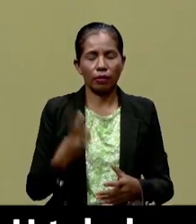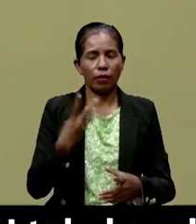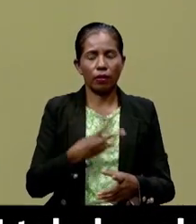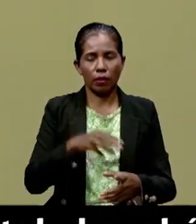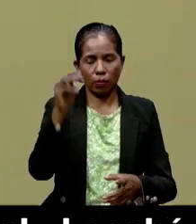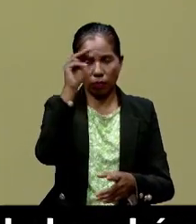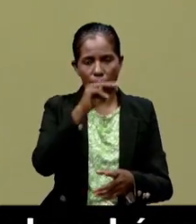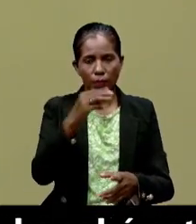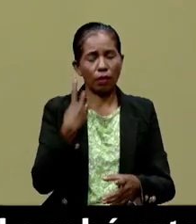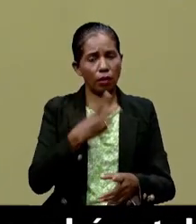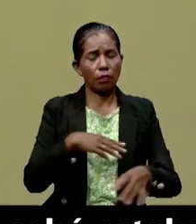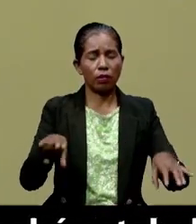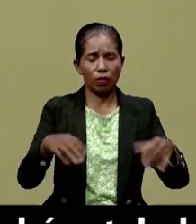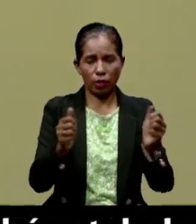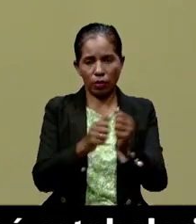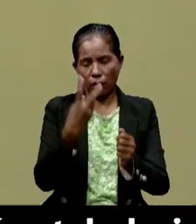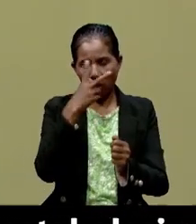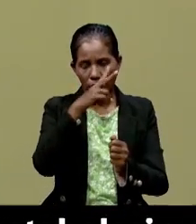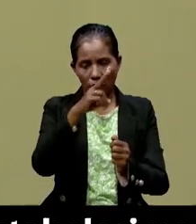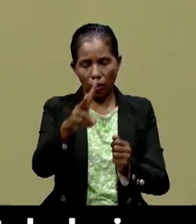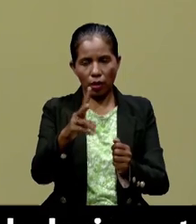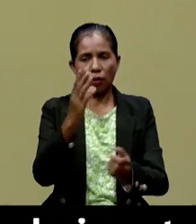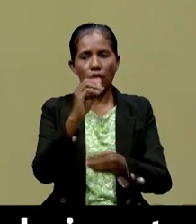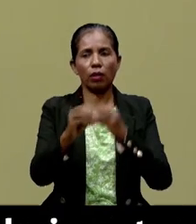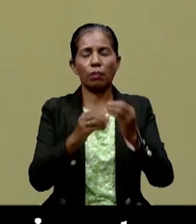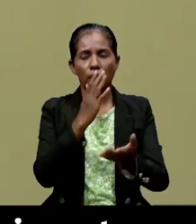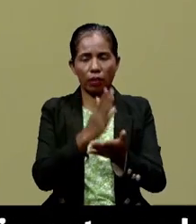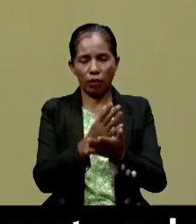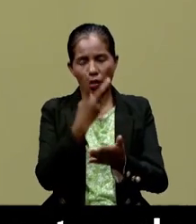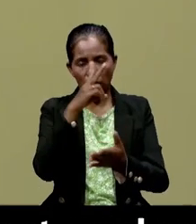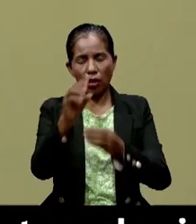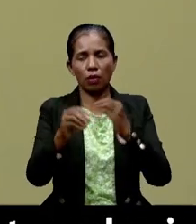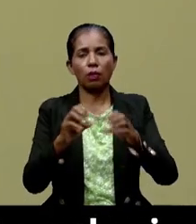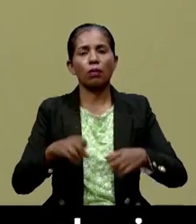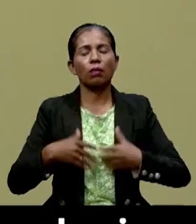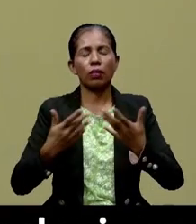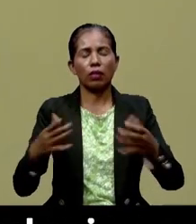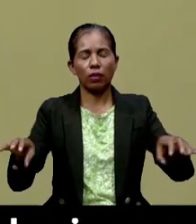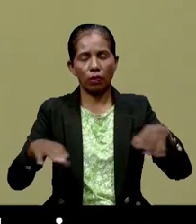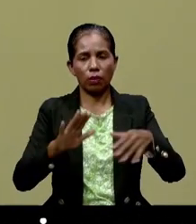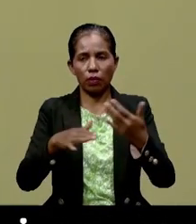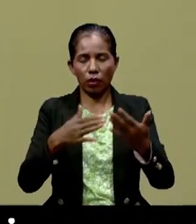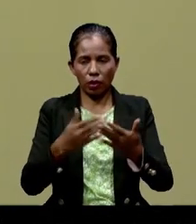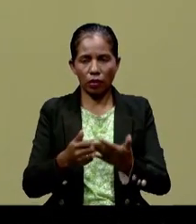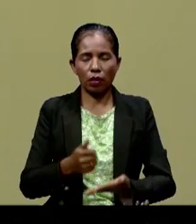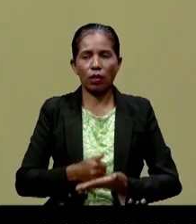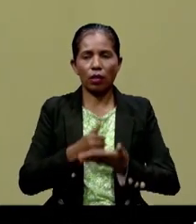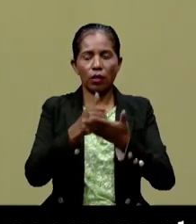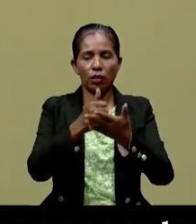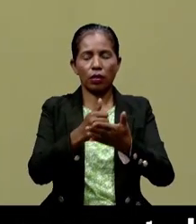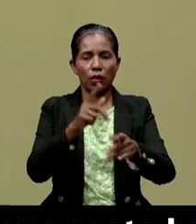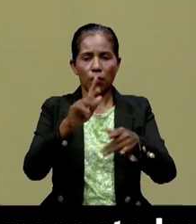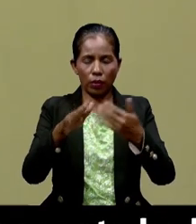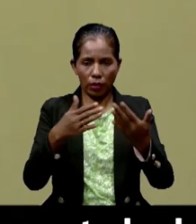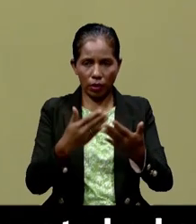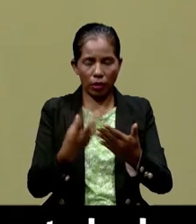implementation. Serviço ne hara iha ciclo de prevenção, e uns harai conava o ensamo que serviço sira nebe atende sobrevivente sira.